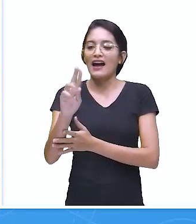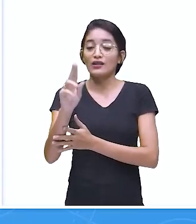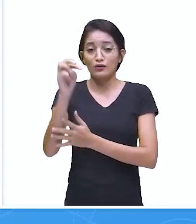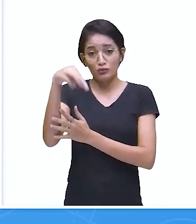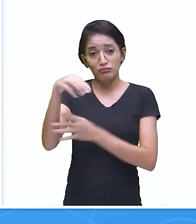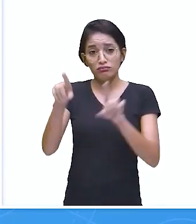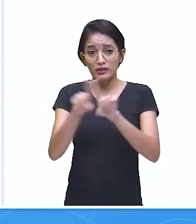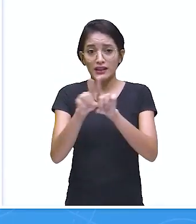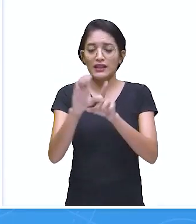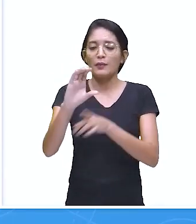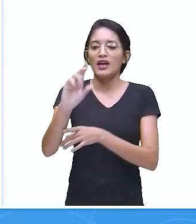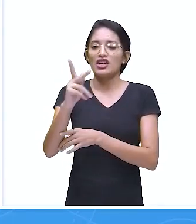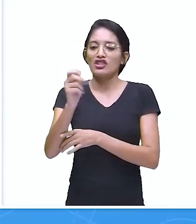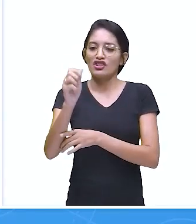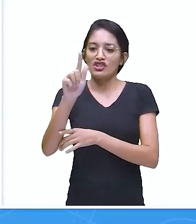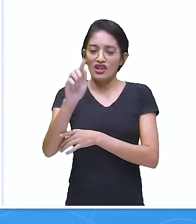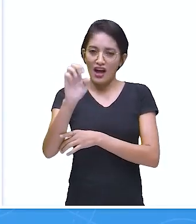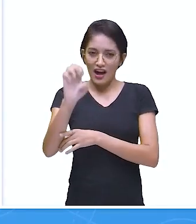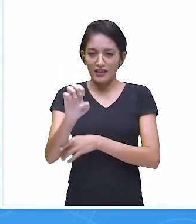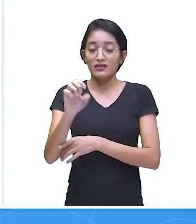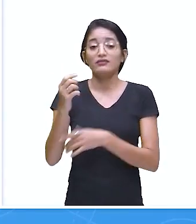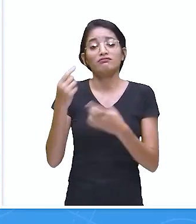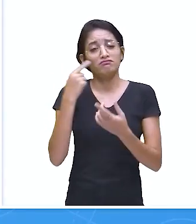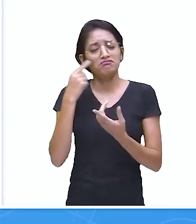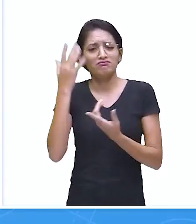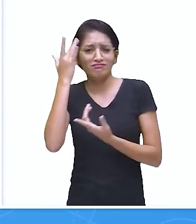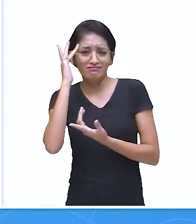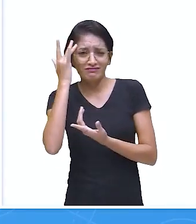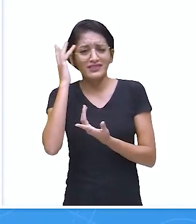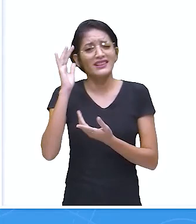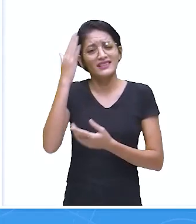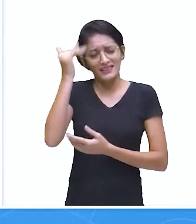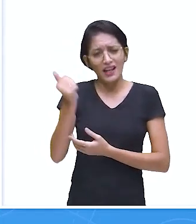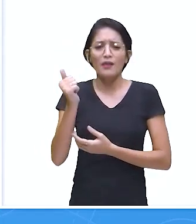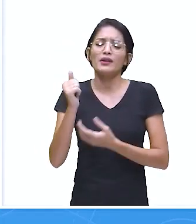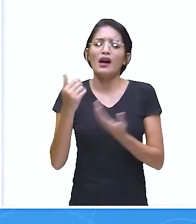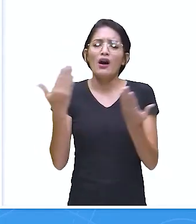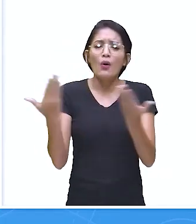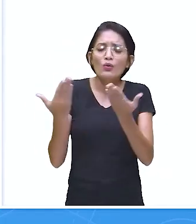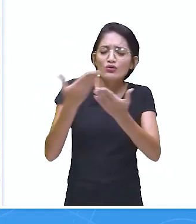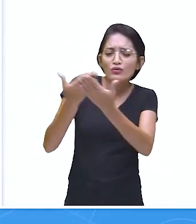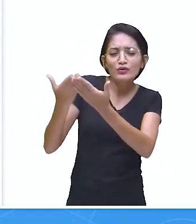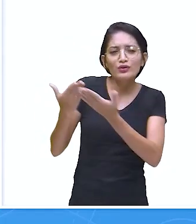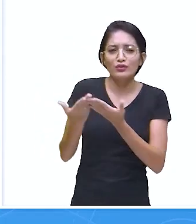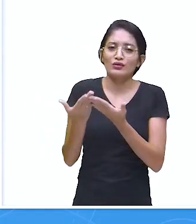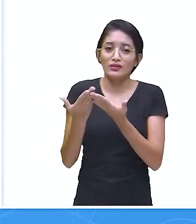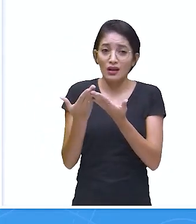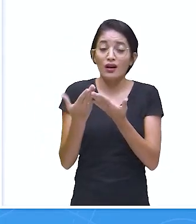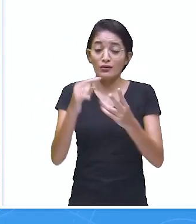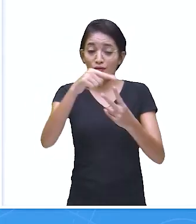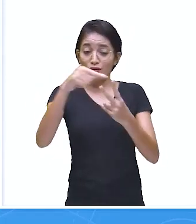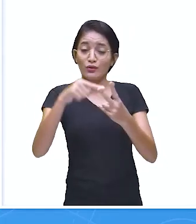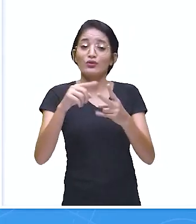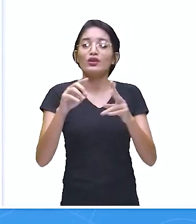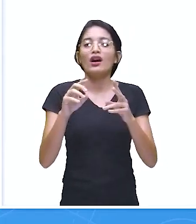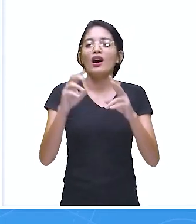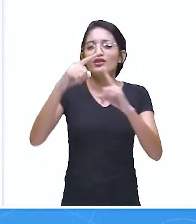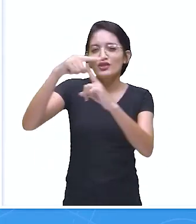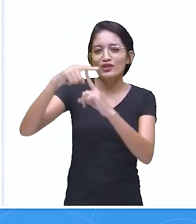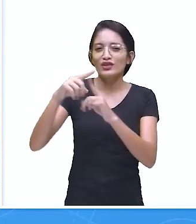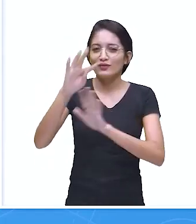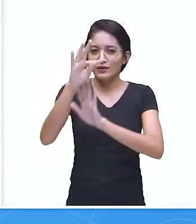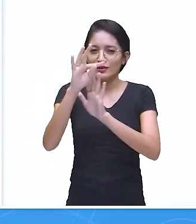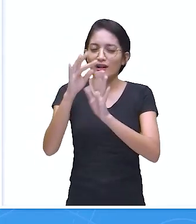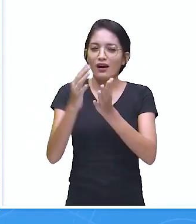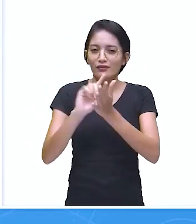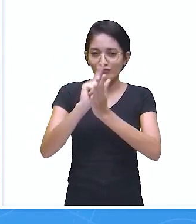charge? Com certeza você já sabe, né? Vamos revisar alguns aspectos desse gênero textual, tá bom? Olha só o